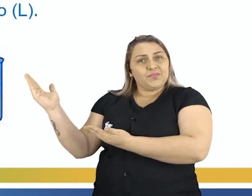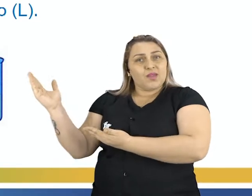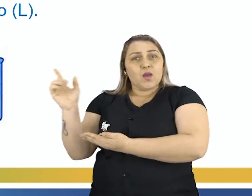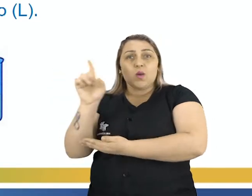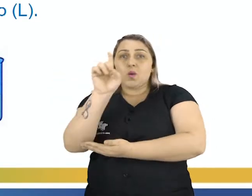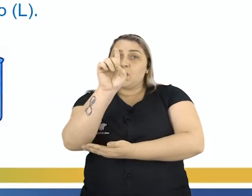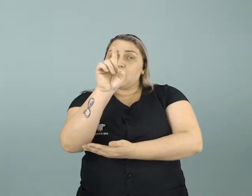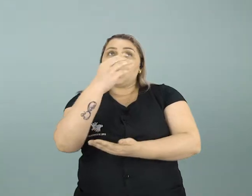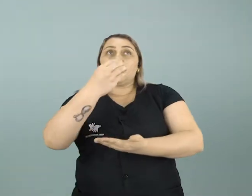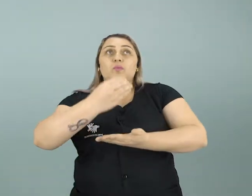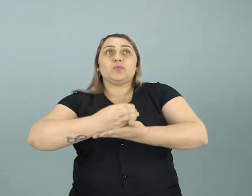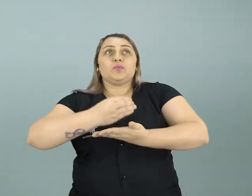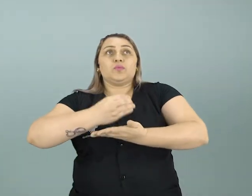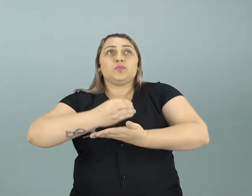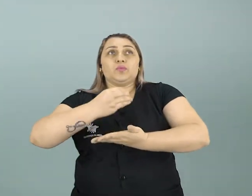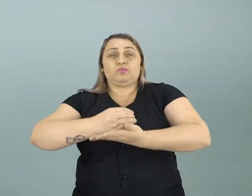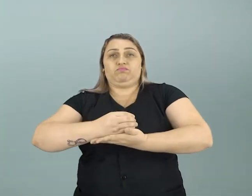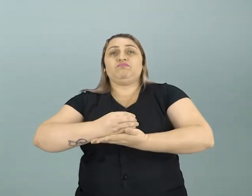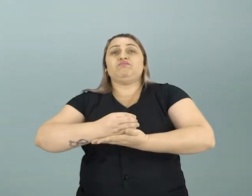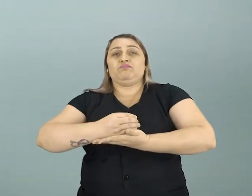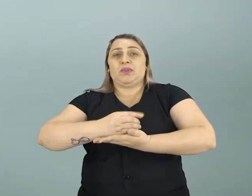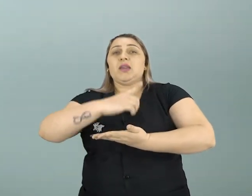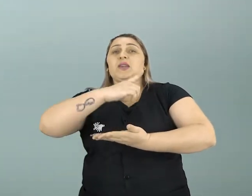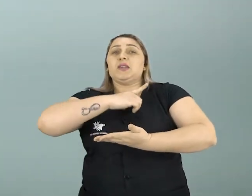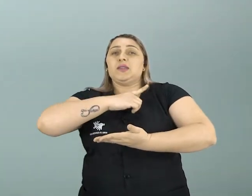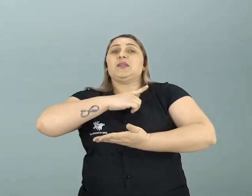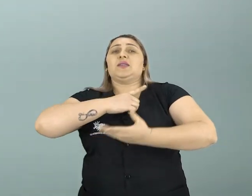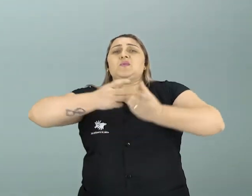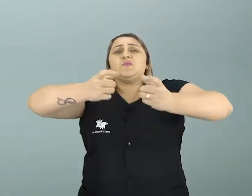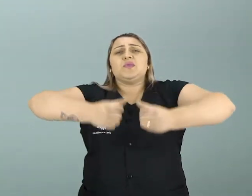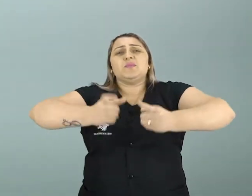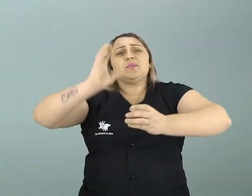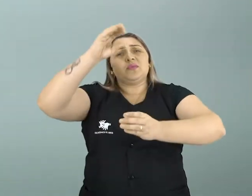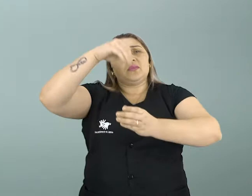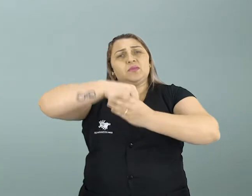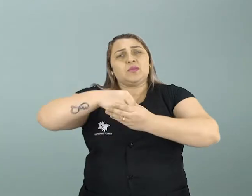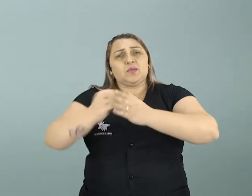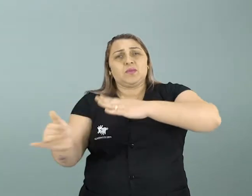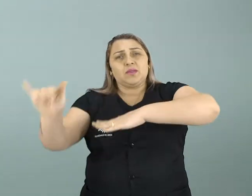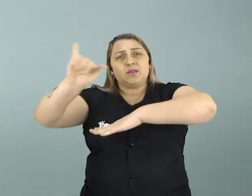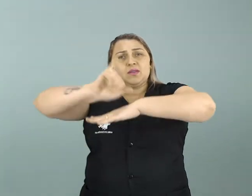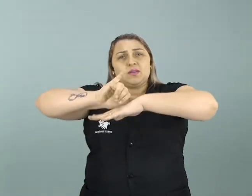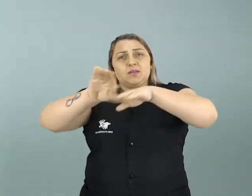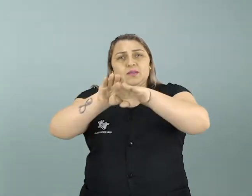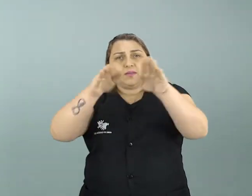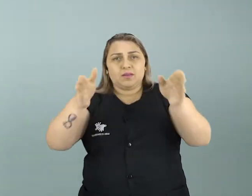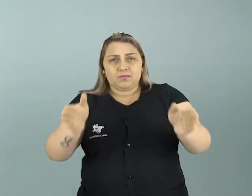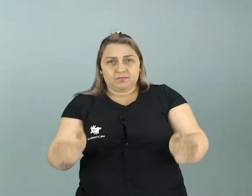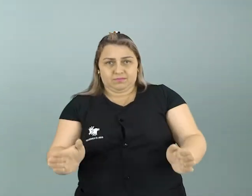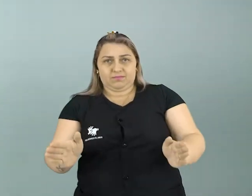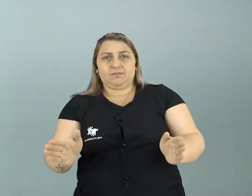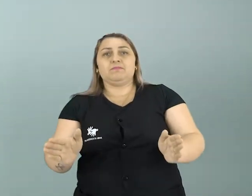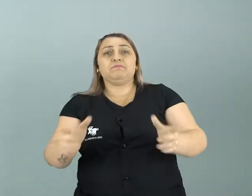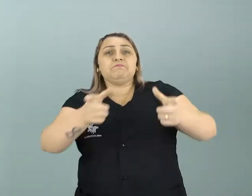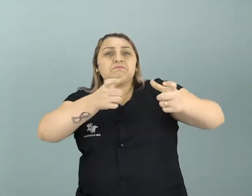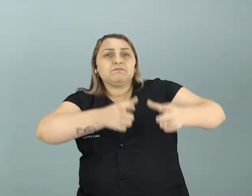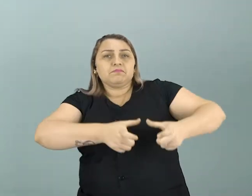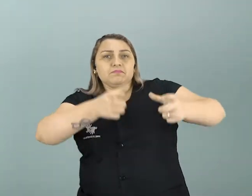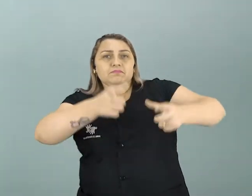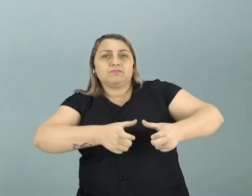um copo. Ele ocupa um espaço. Se eu colocar ele aqui em cima dessa mesa, no lugar onde ele